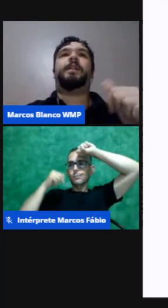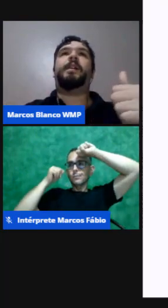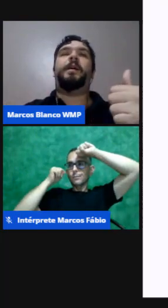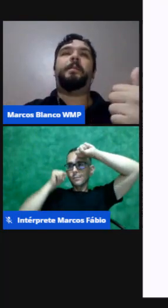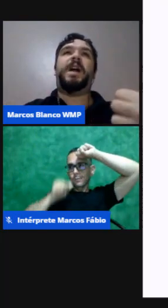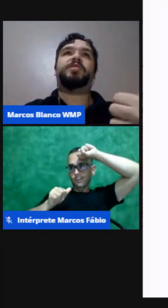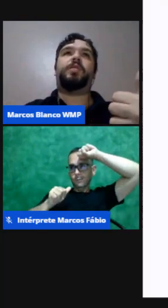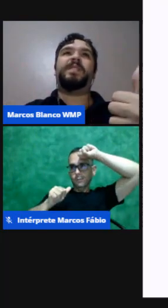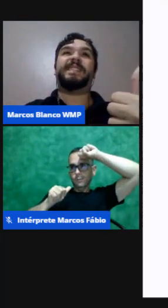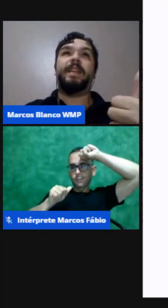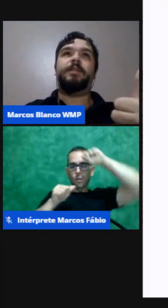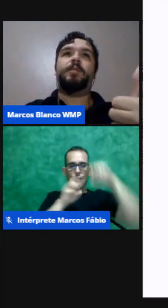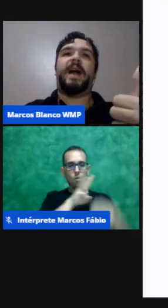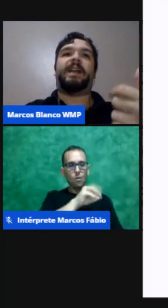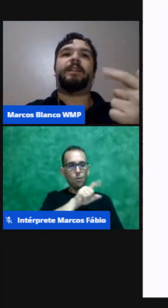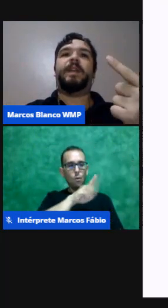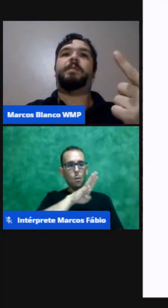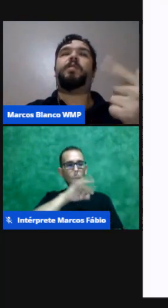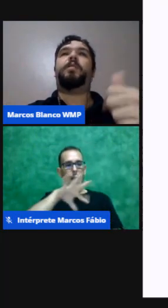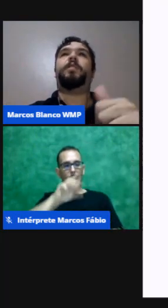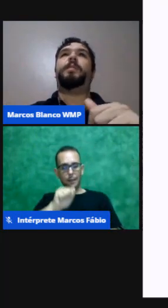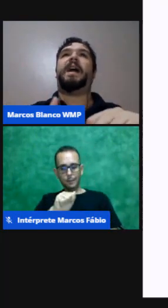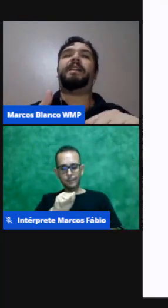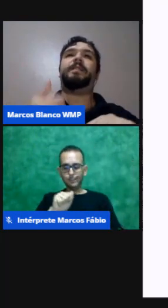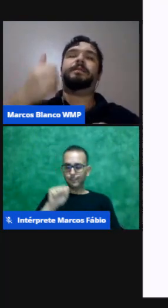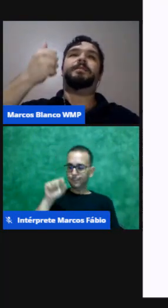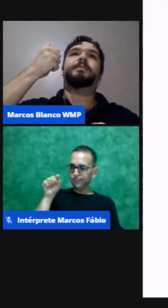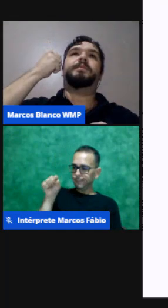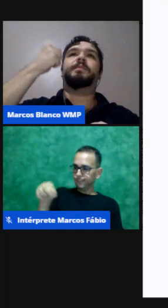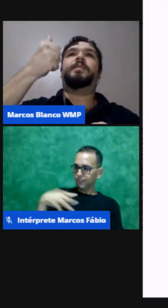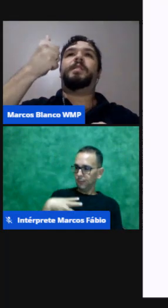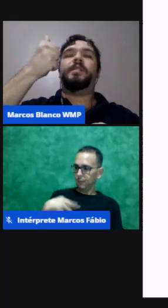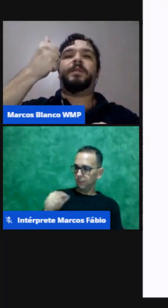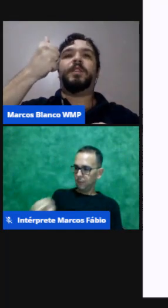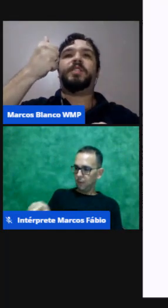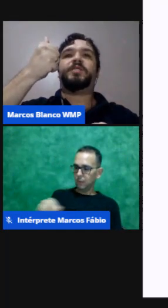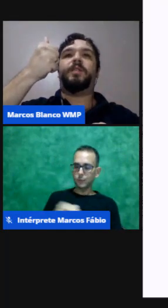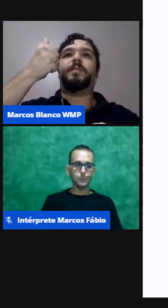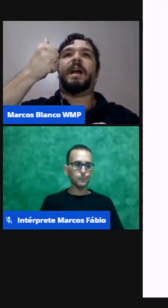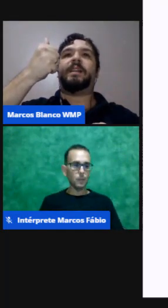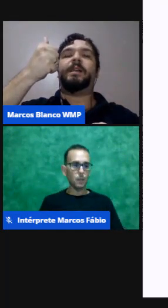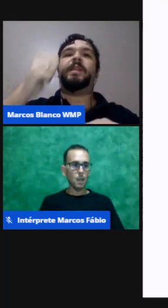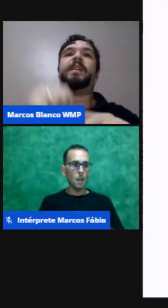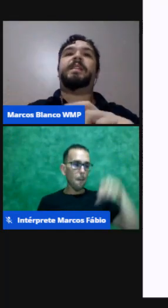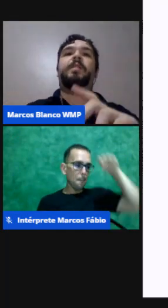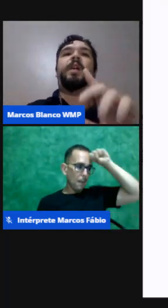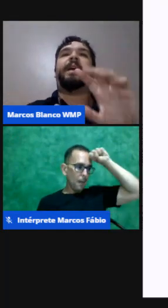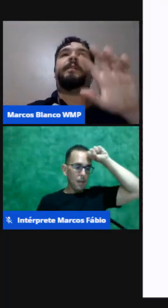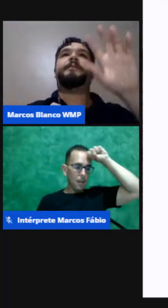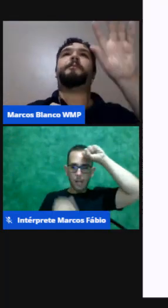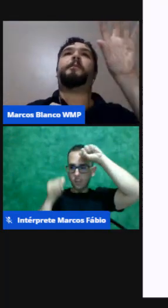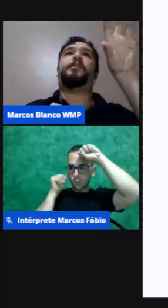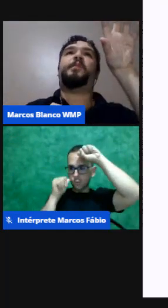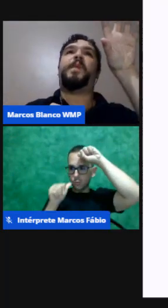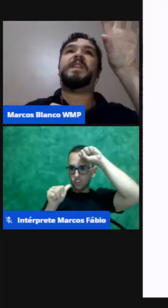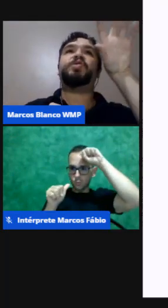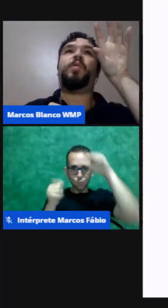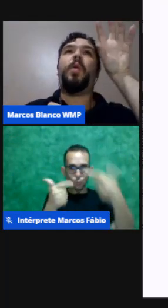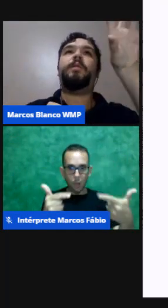Wolbachia. Macho sem Wolbachia, fêmea com Wolbachia, filhote com Wolbachia. E